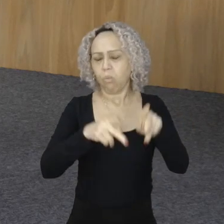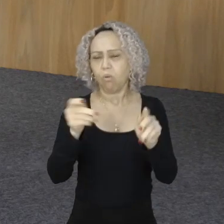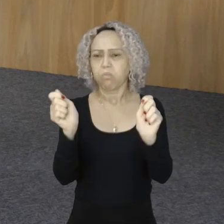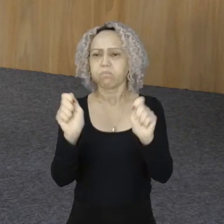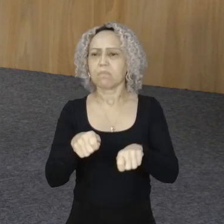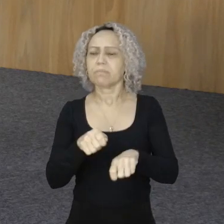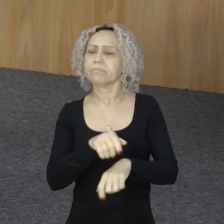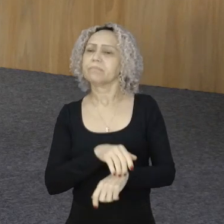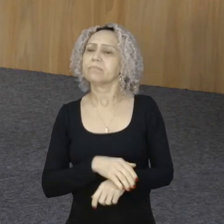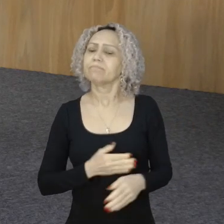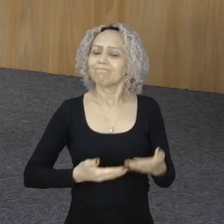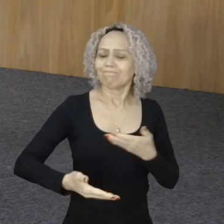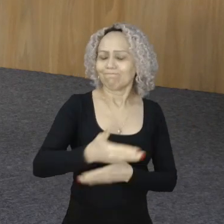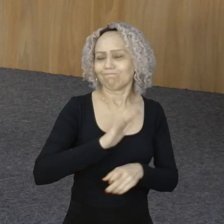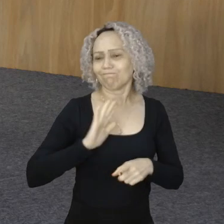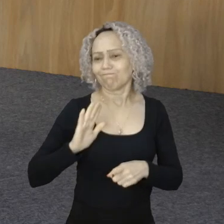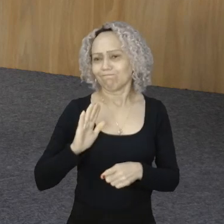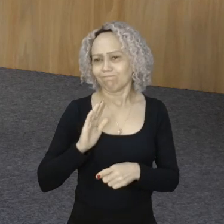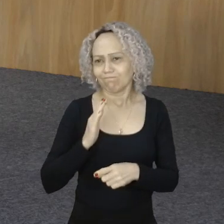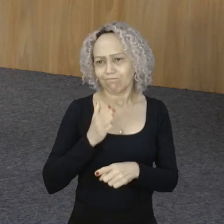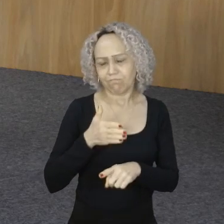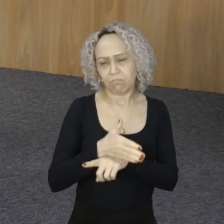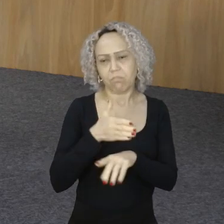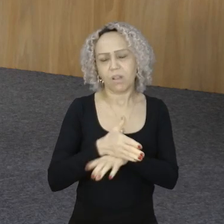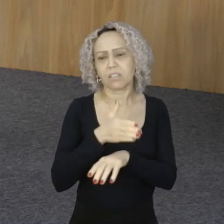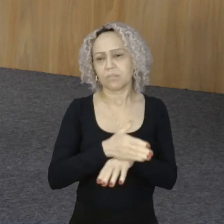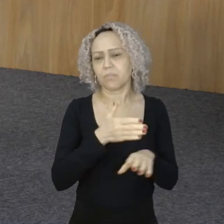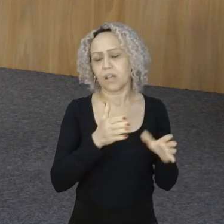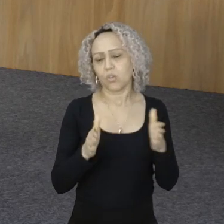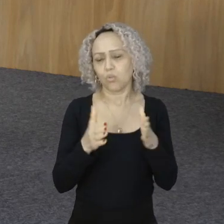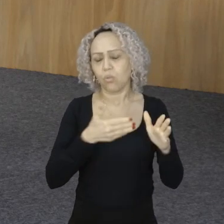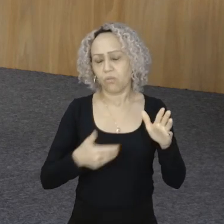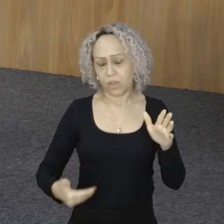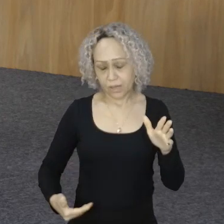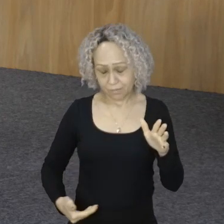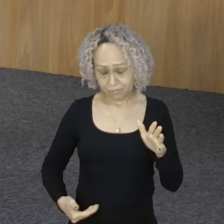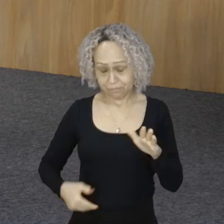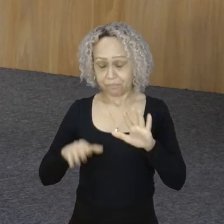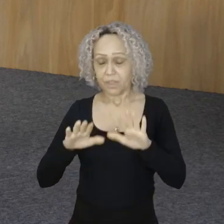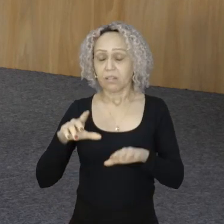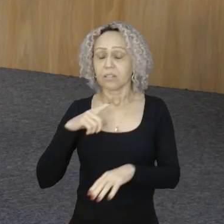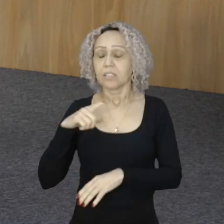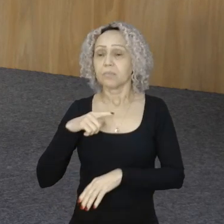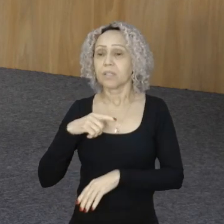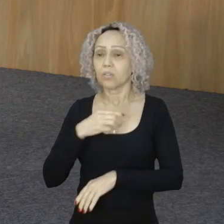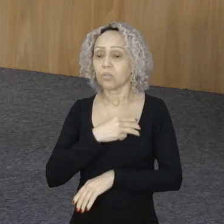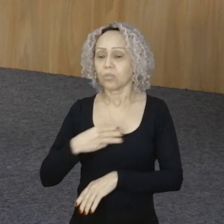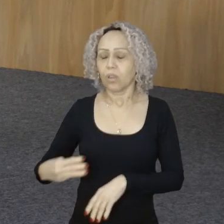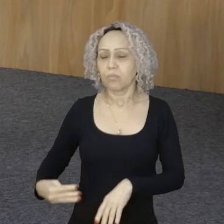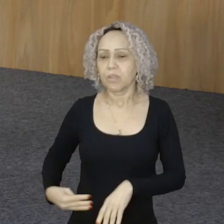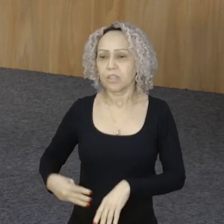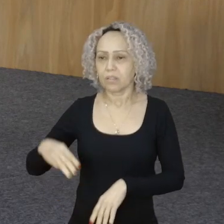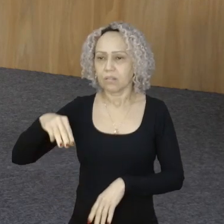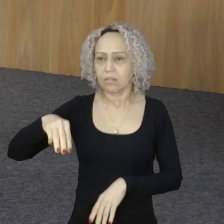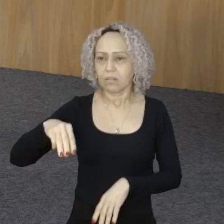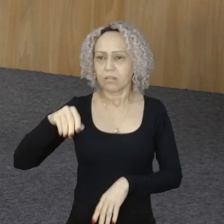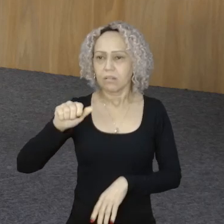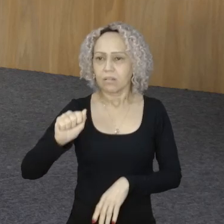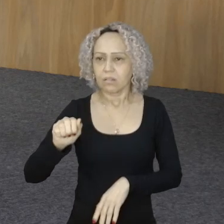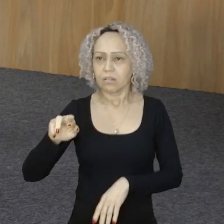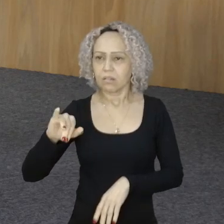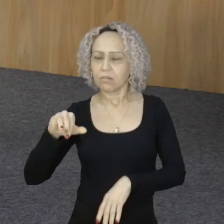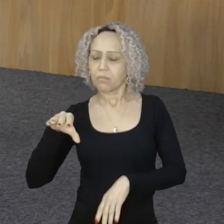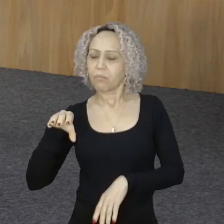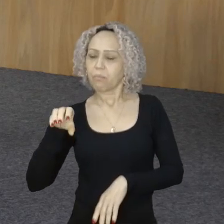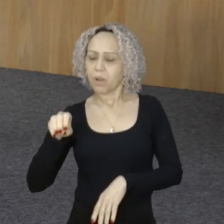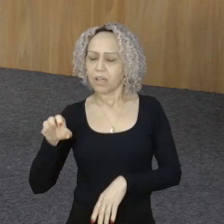sob a liderança, aliás, do nosso ministro Márcio Macedo, que é da nossa Secretaria-Geral, né, do governo, no